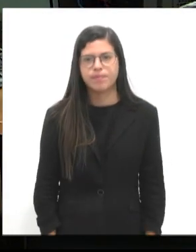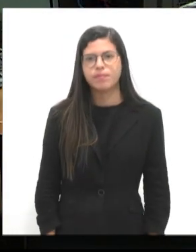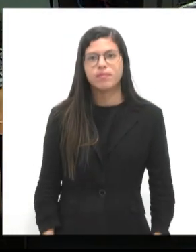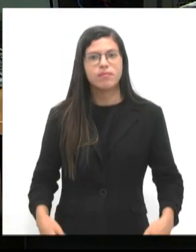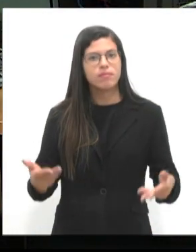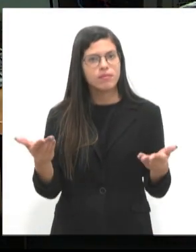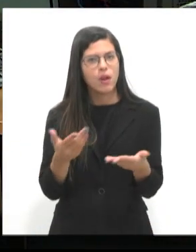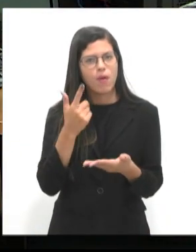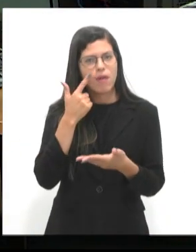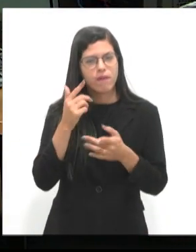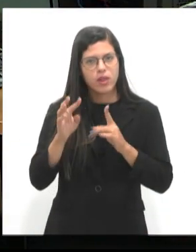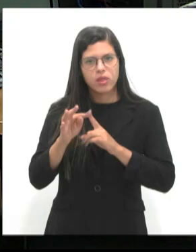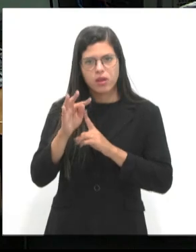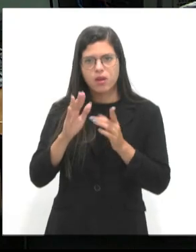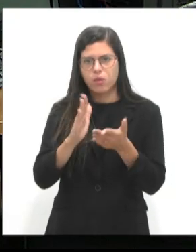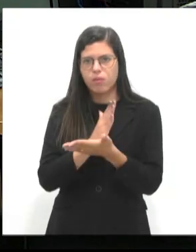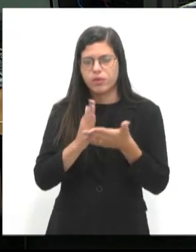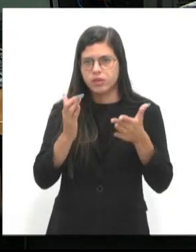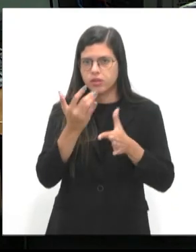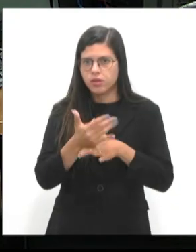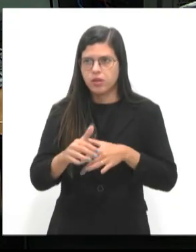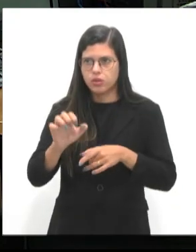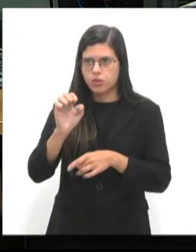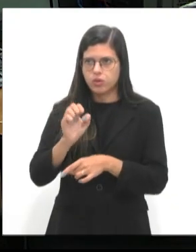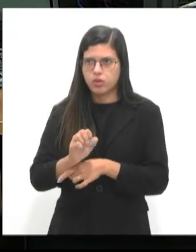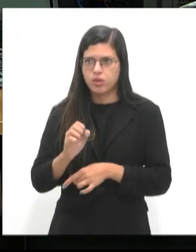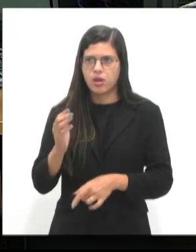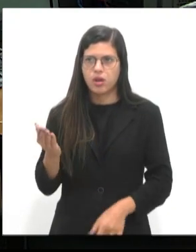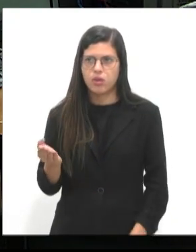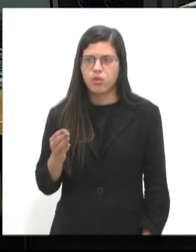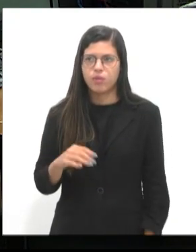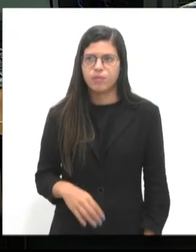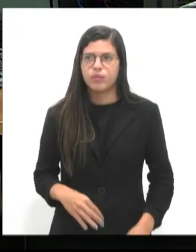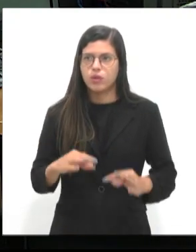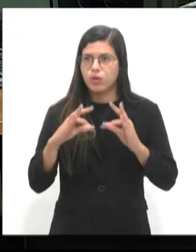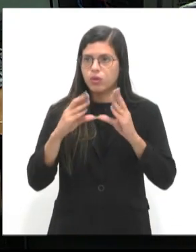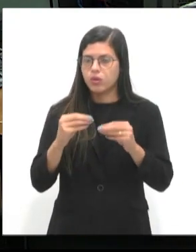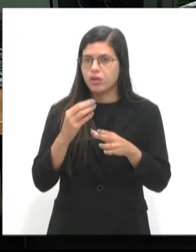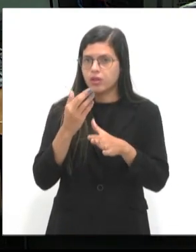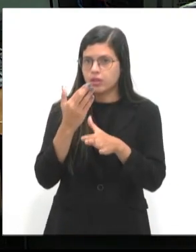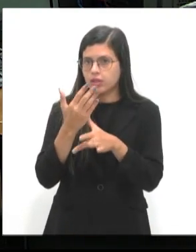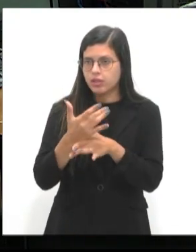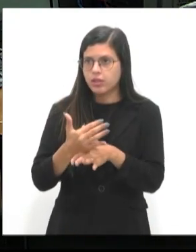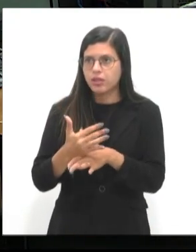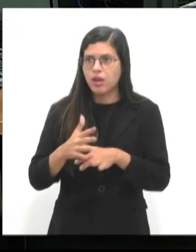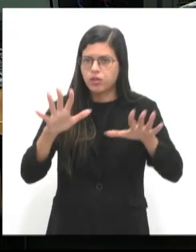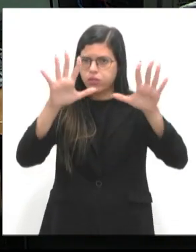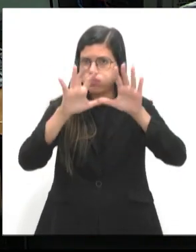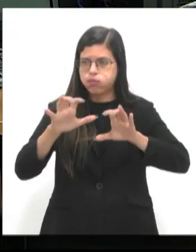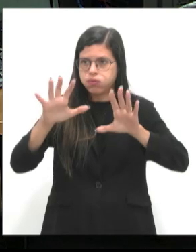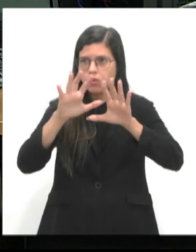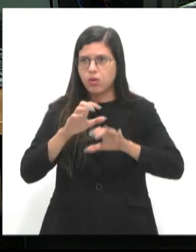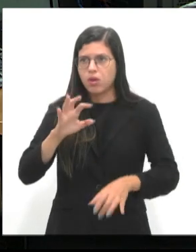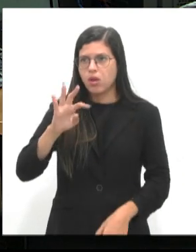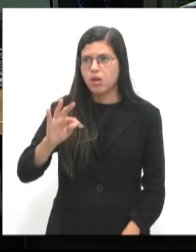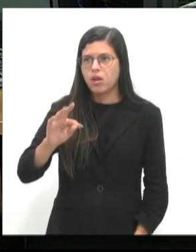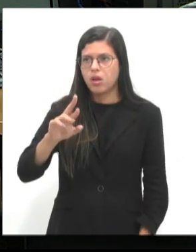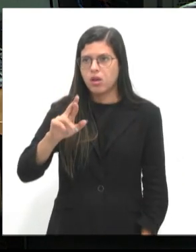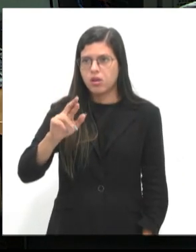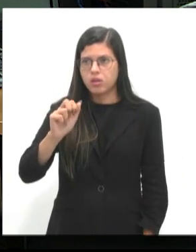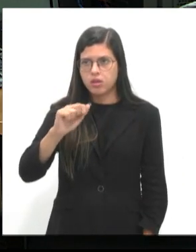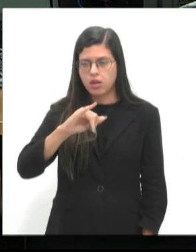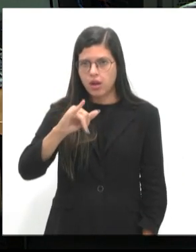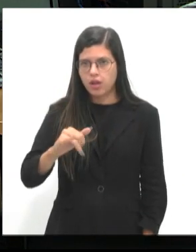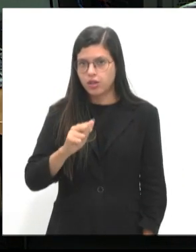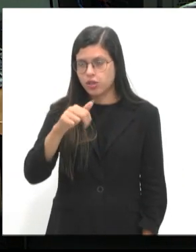agora dar uma olhada no tempo em algumas cidades do estado. Todas as cidades o tempo está nublado. Trajano de Moraes nesse